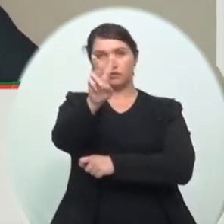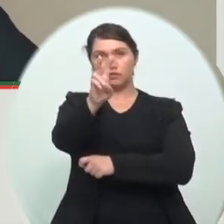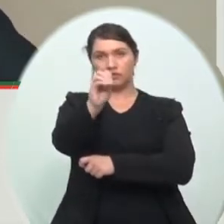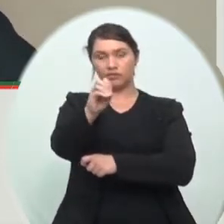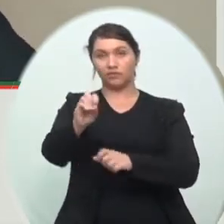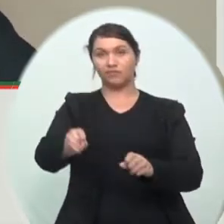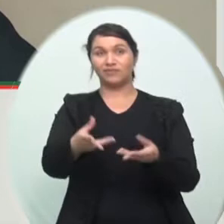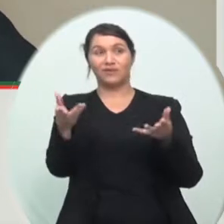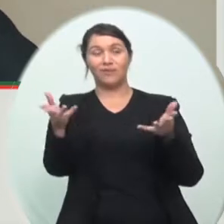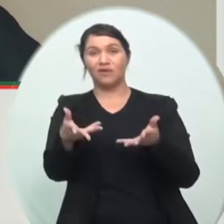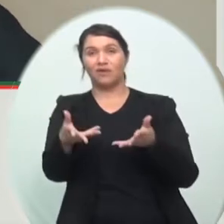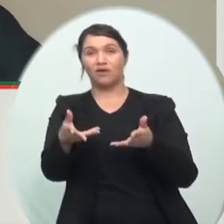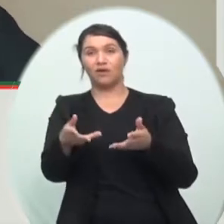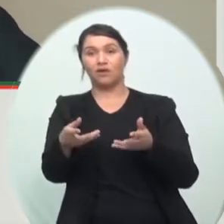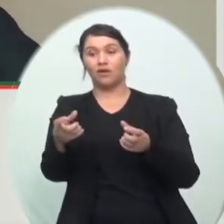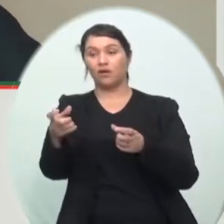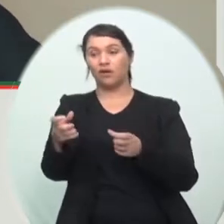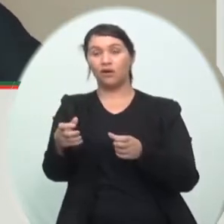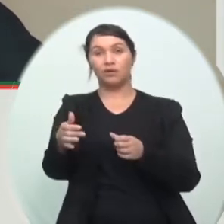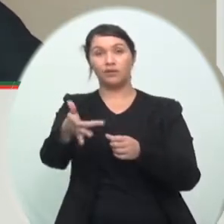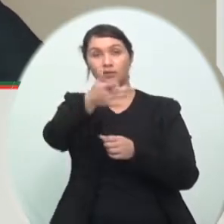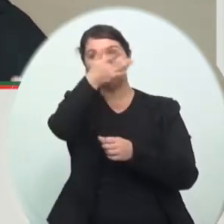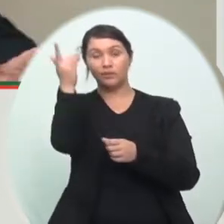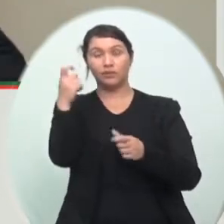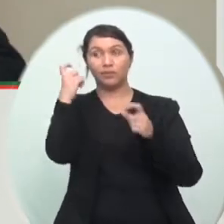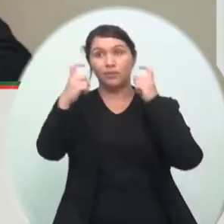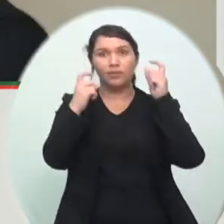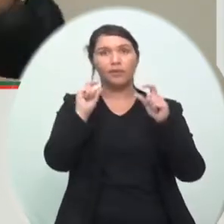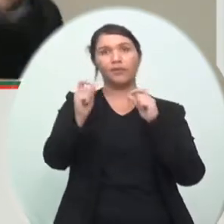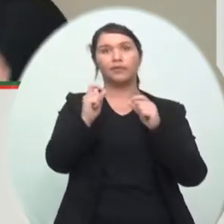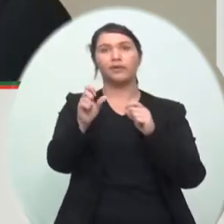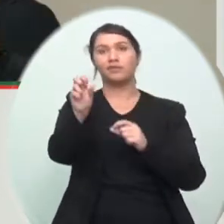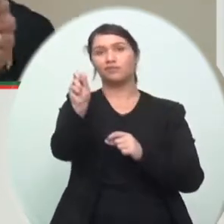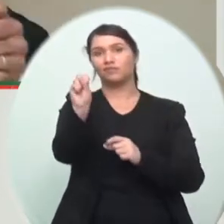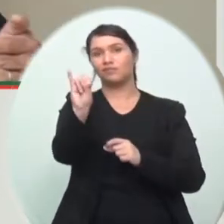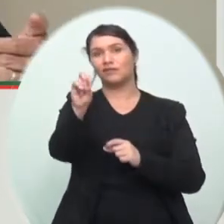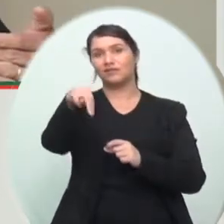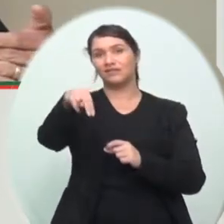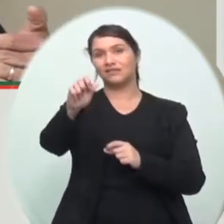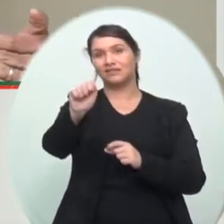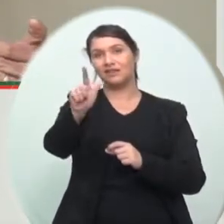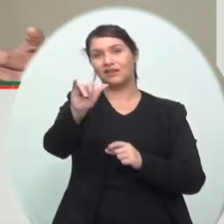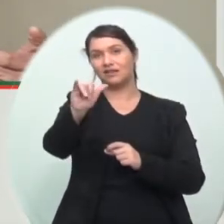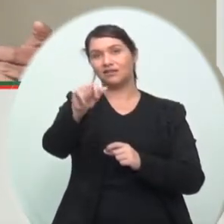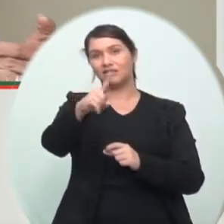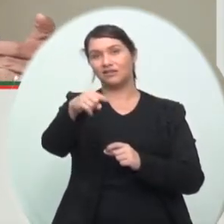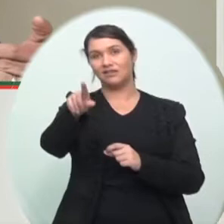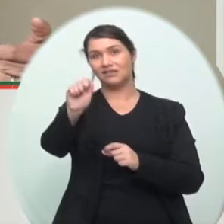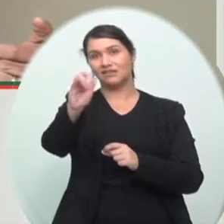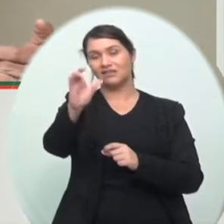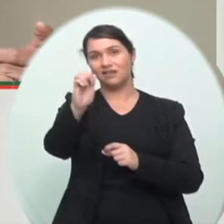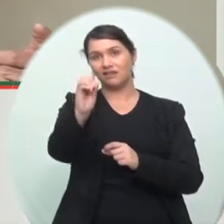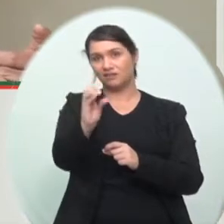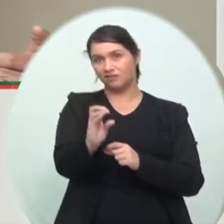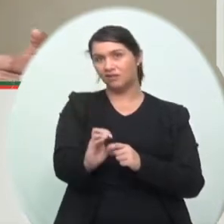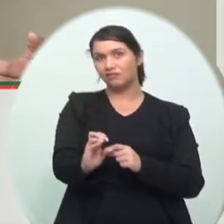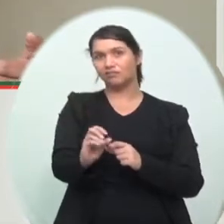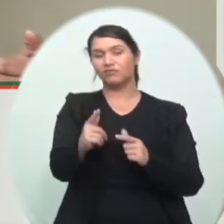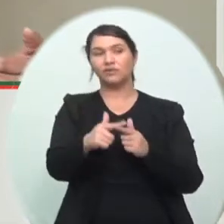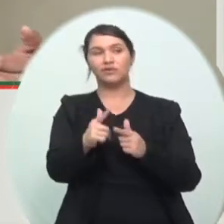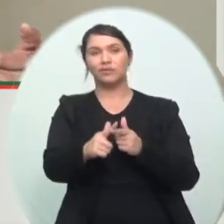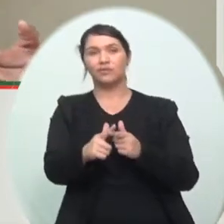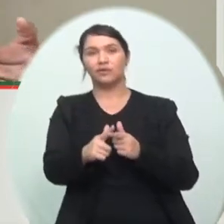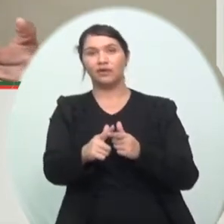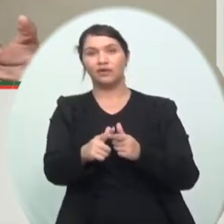sinalização está totalmente danificada, apagada e está sendo mão dupla. Como o trevo alemão da Avenida Universitária joga